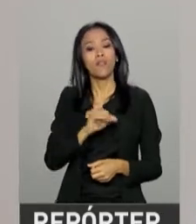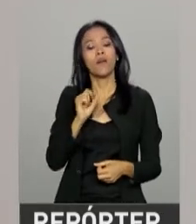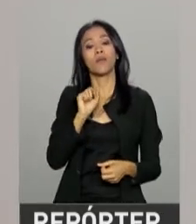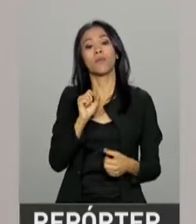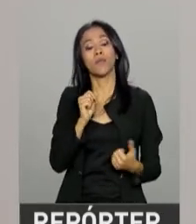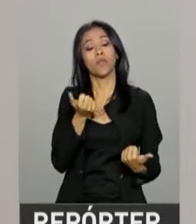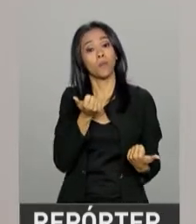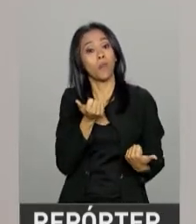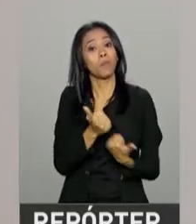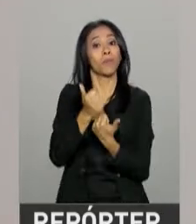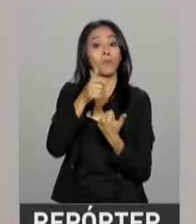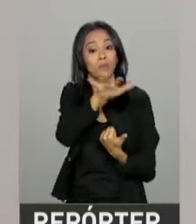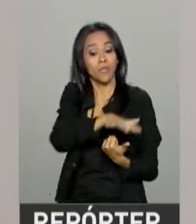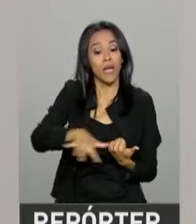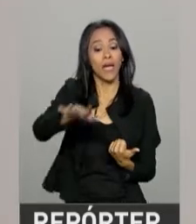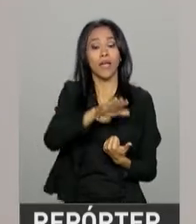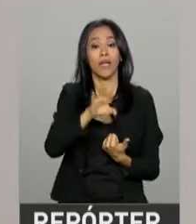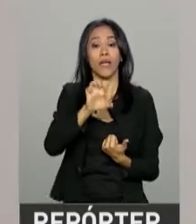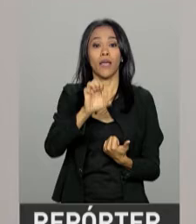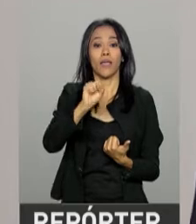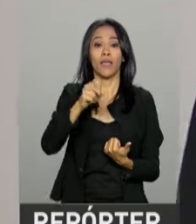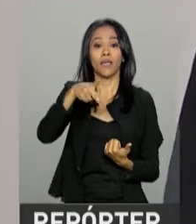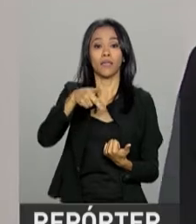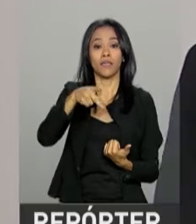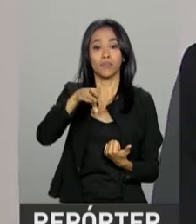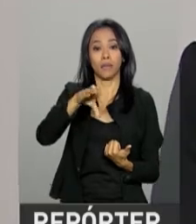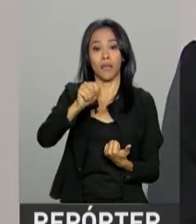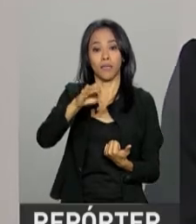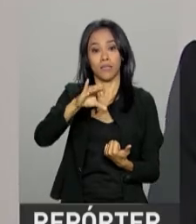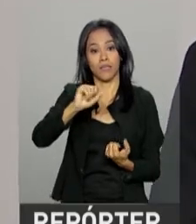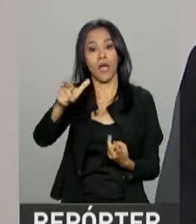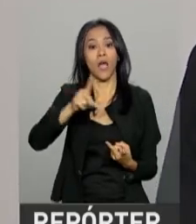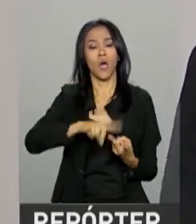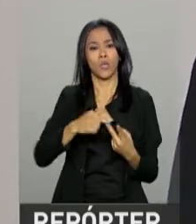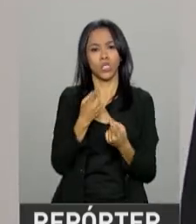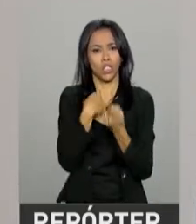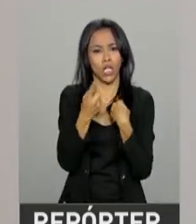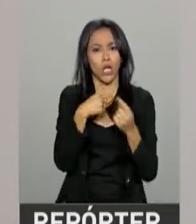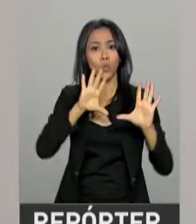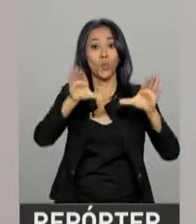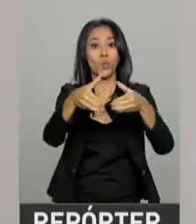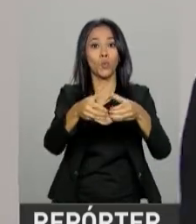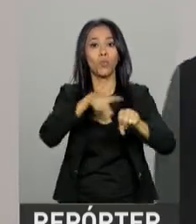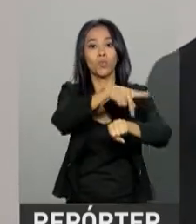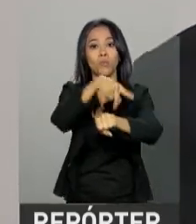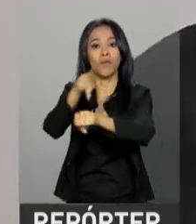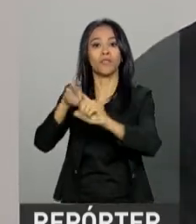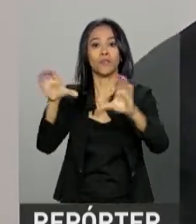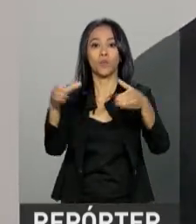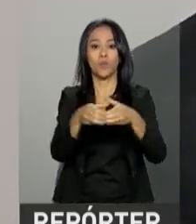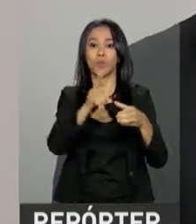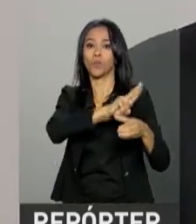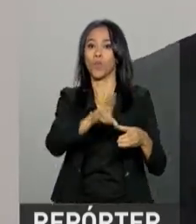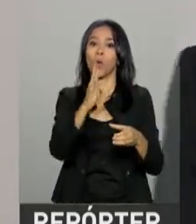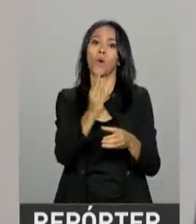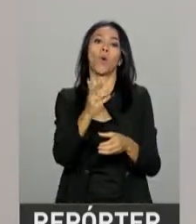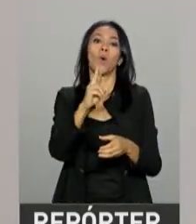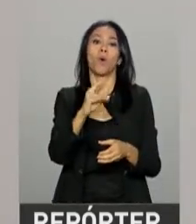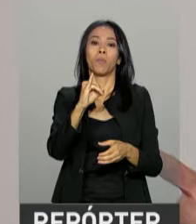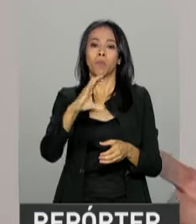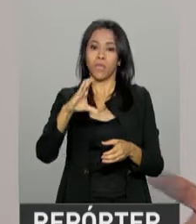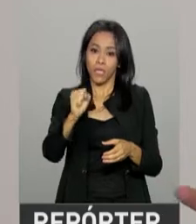espacial em diálogo em instâncias por exemplo como brics 10 muito proximamente nós temos agora em